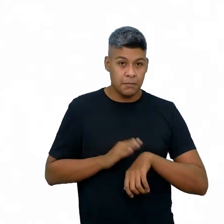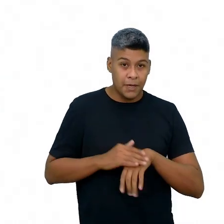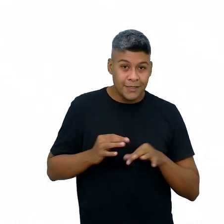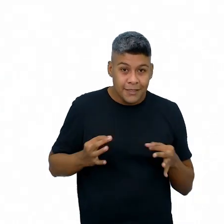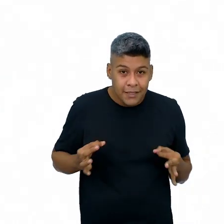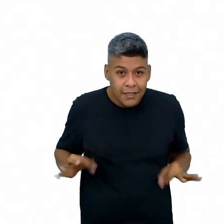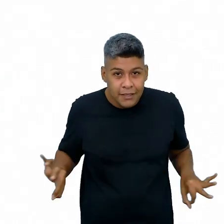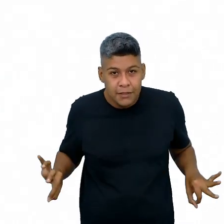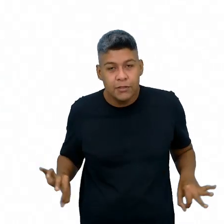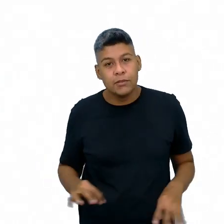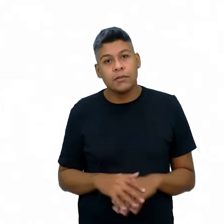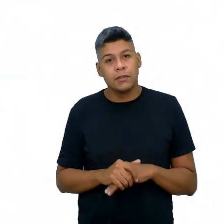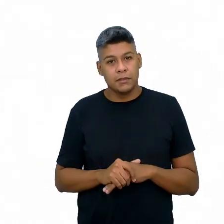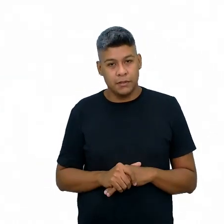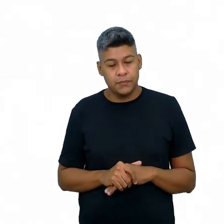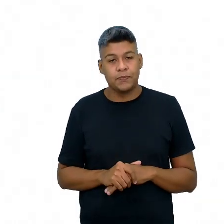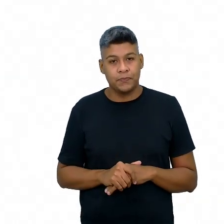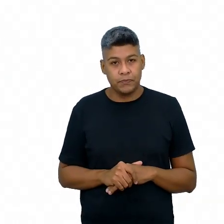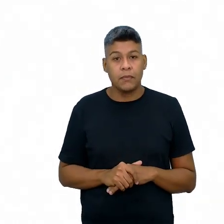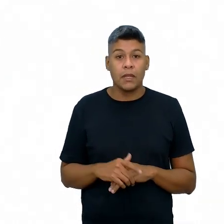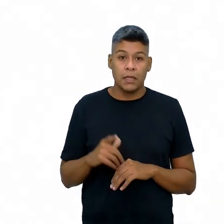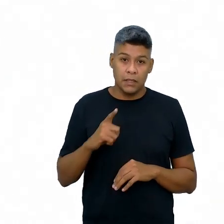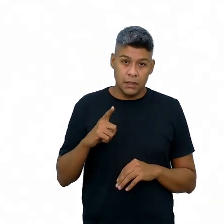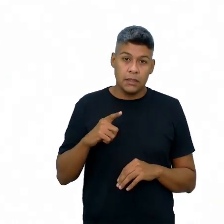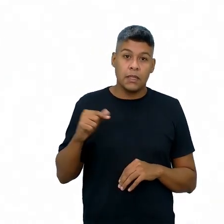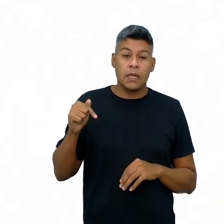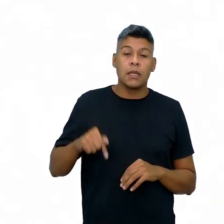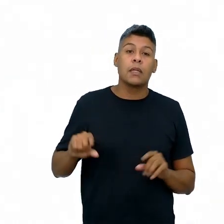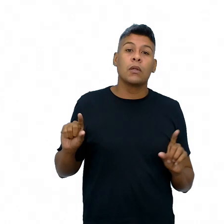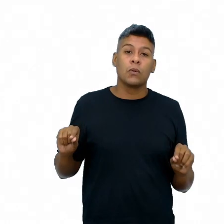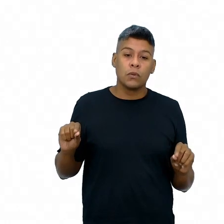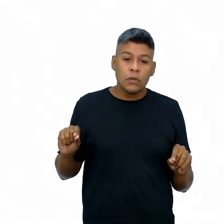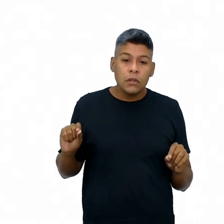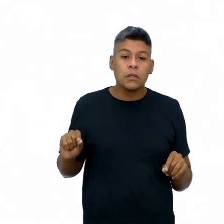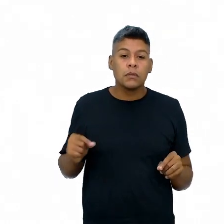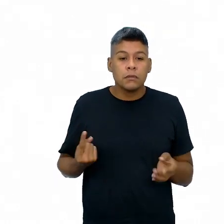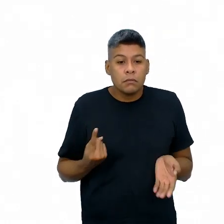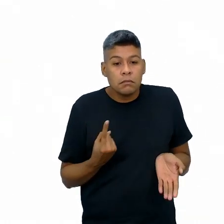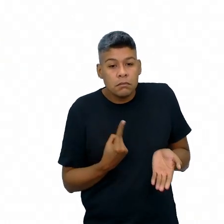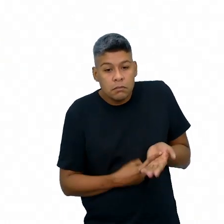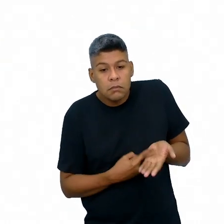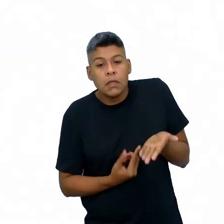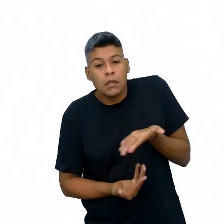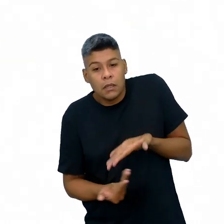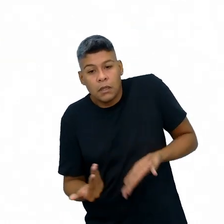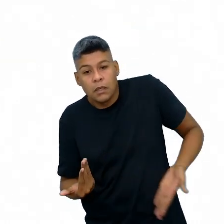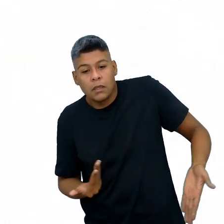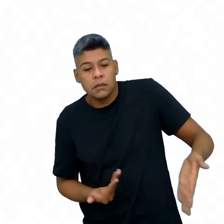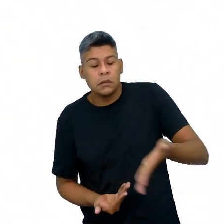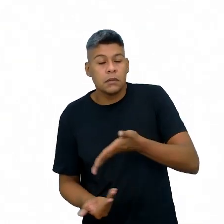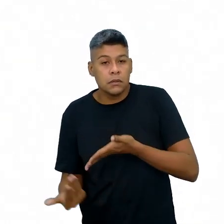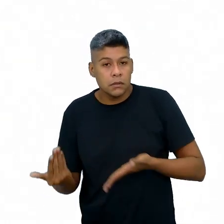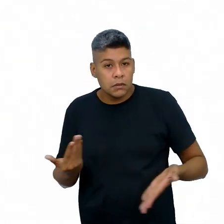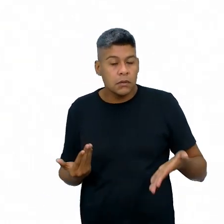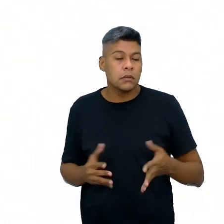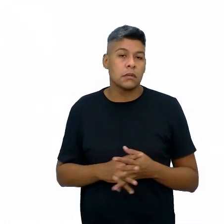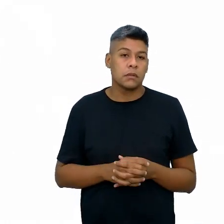atuais, né? Nós temos aqui que é um conjunto de símbolos e relações, né,